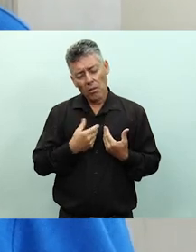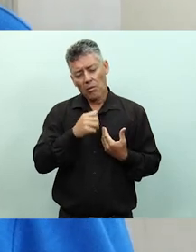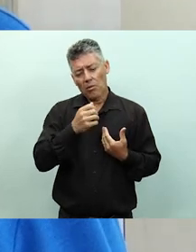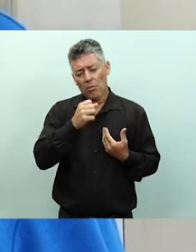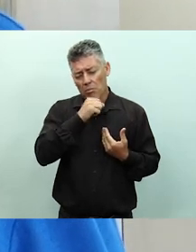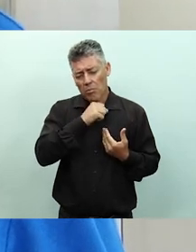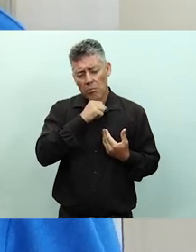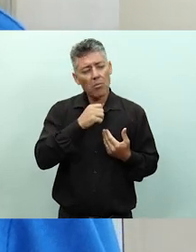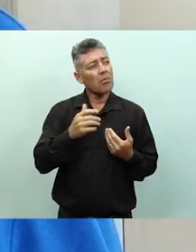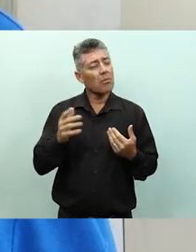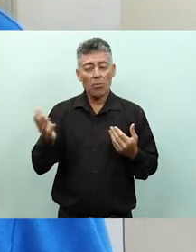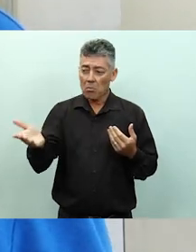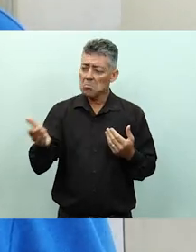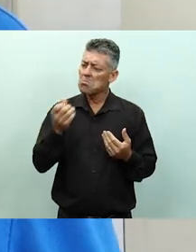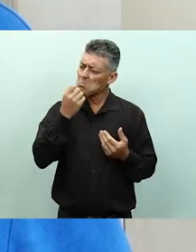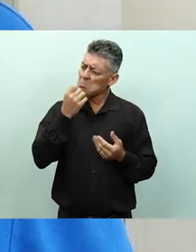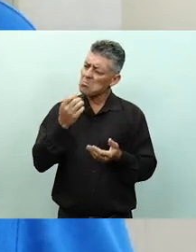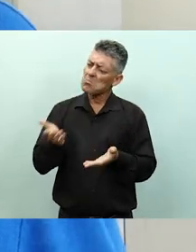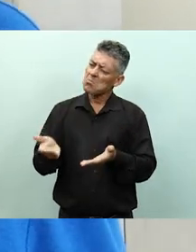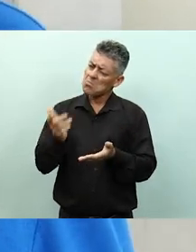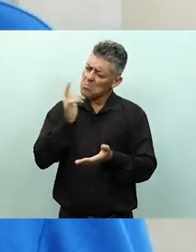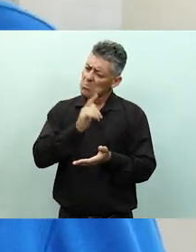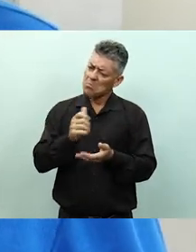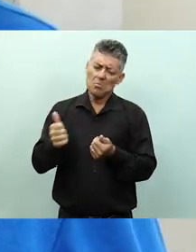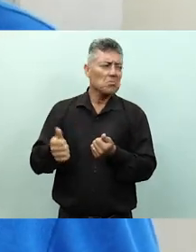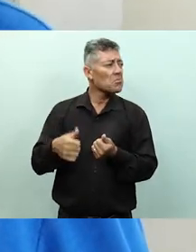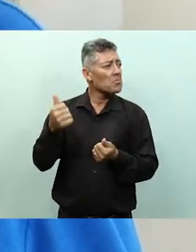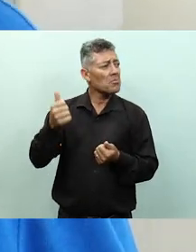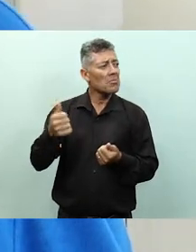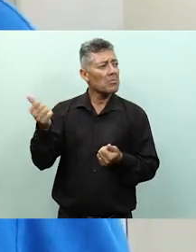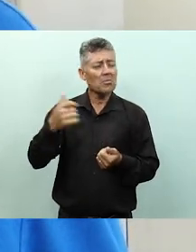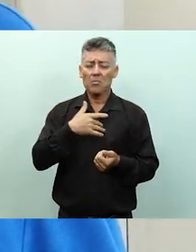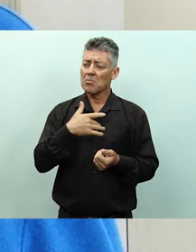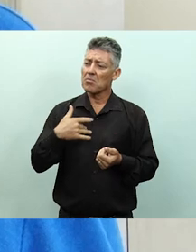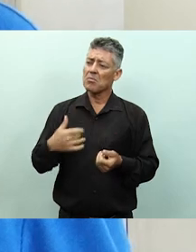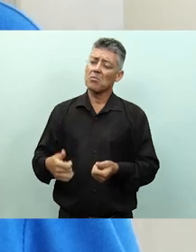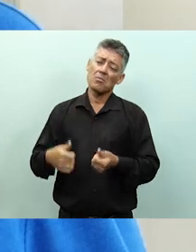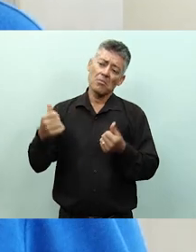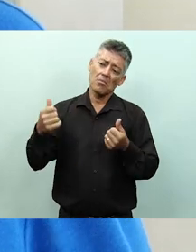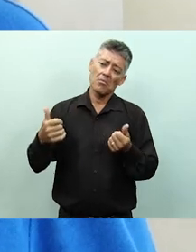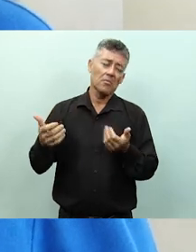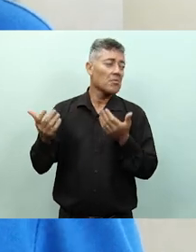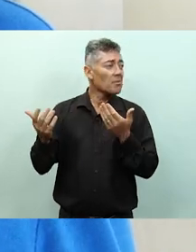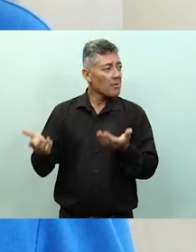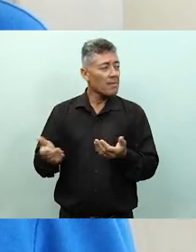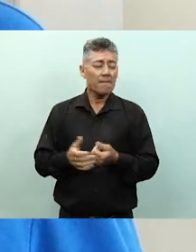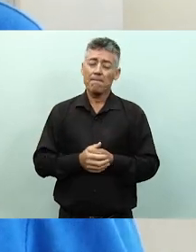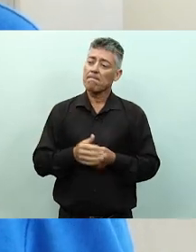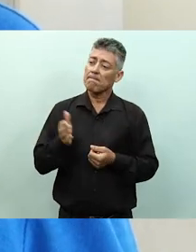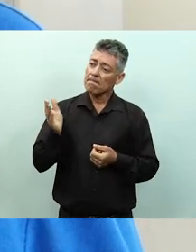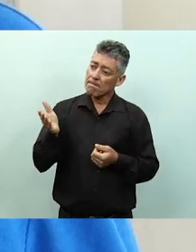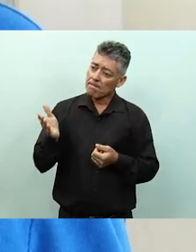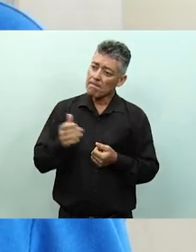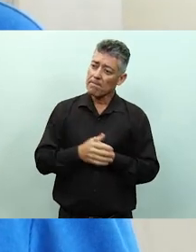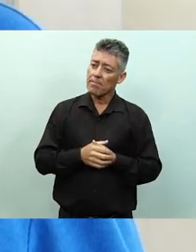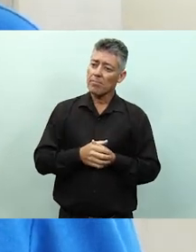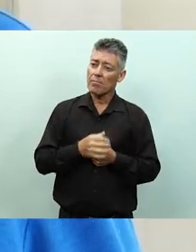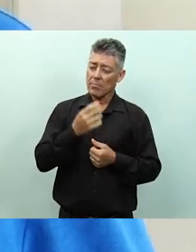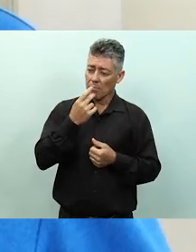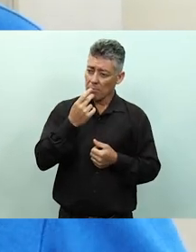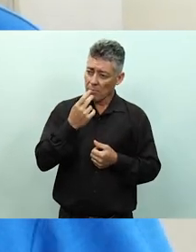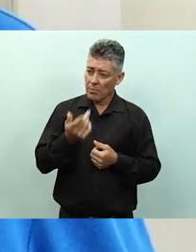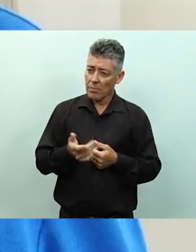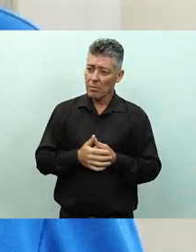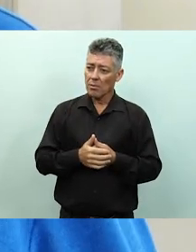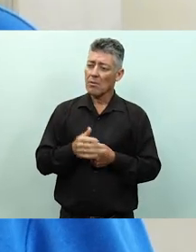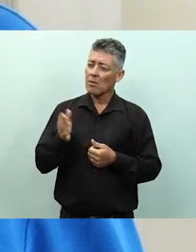amanhecia meia febril, mas aí ela estava no meio do povo e dizia, tá boazinha, porque ela ficava boazinha, né? Tem uma assessora dela que me dizia, um fato da